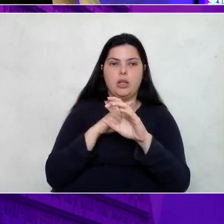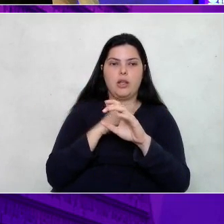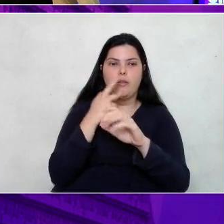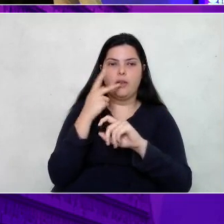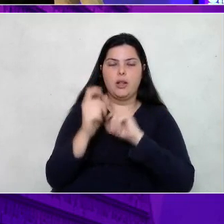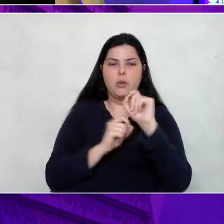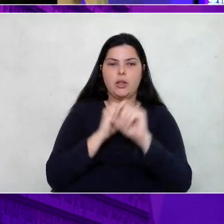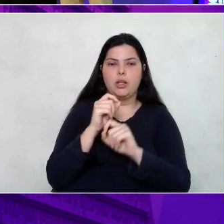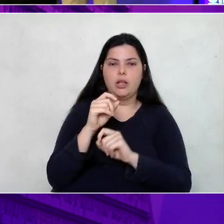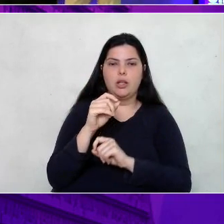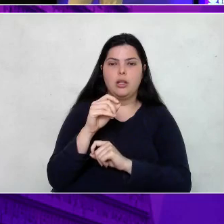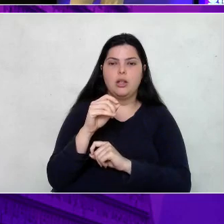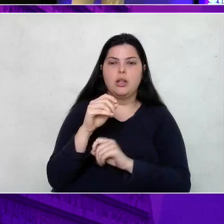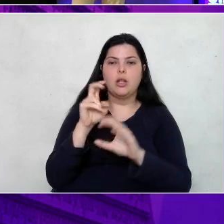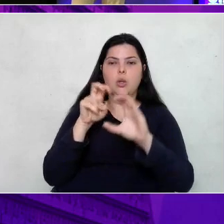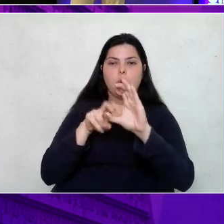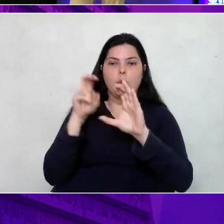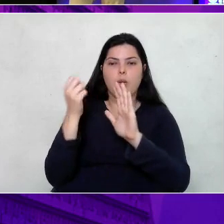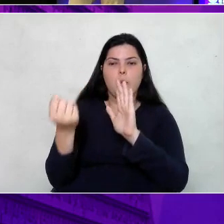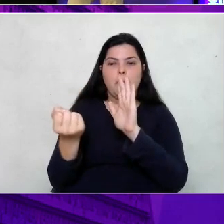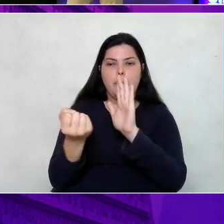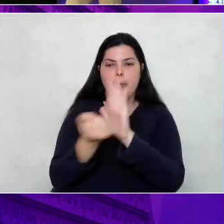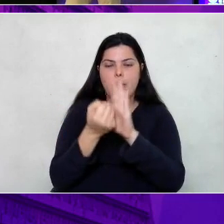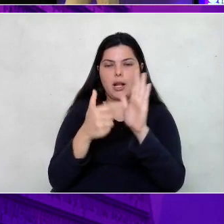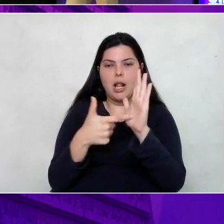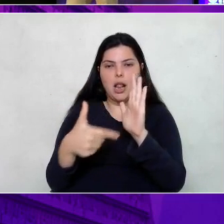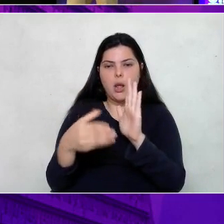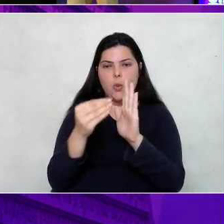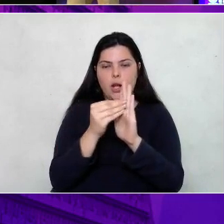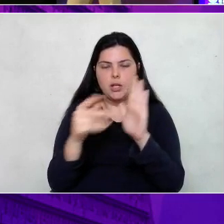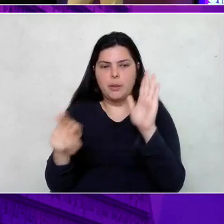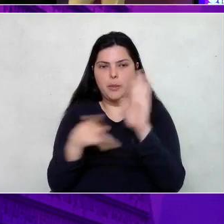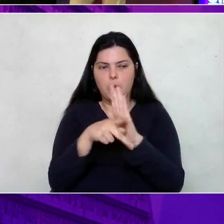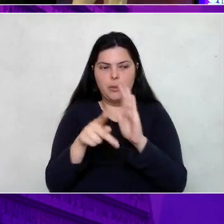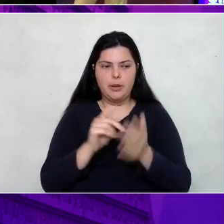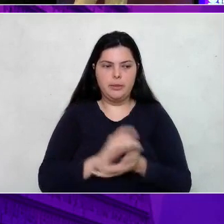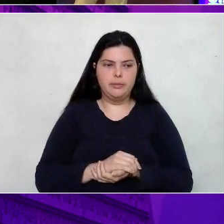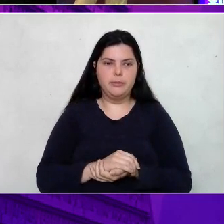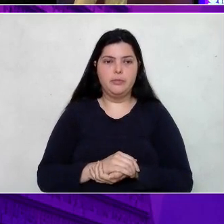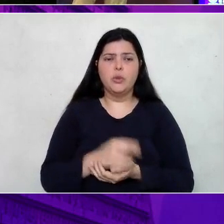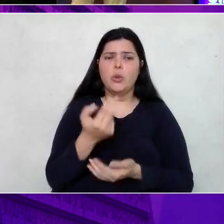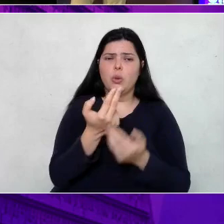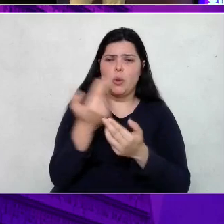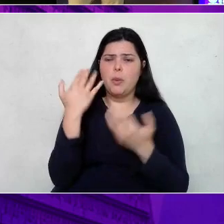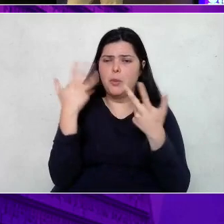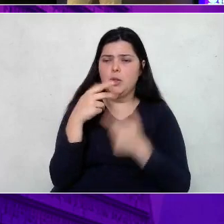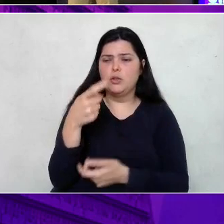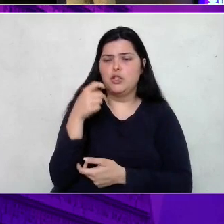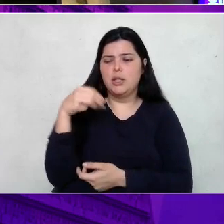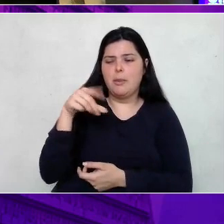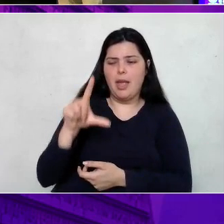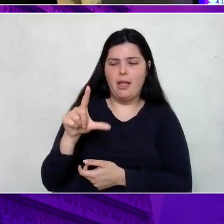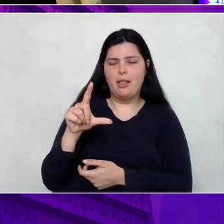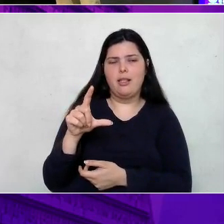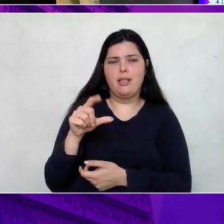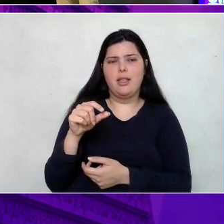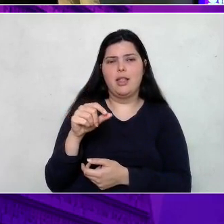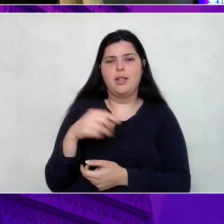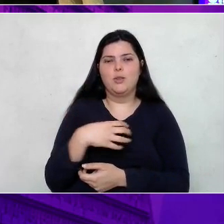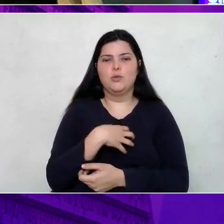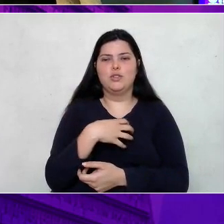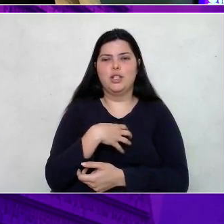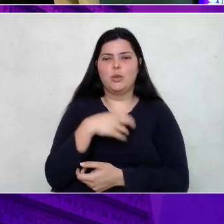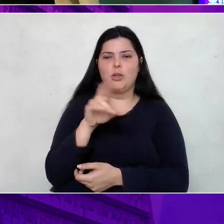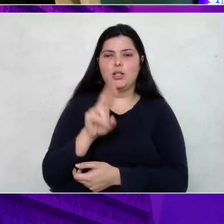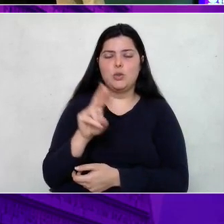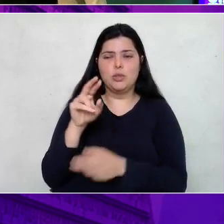né, que é Twilio Markup Language, ou linguagem de marcação da Twilio. É um nome bonitinho para XML, um XML no formato que a gente espera